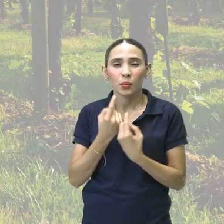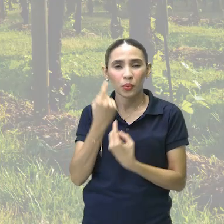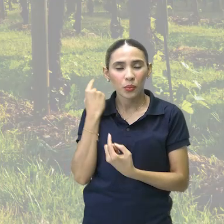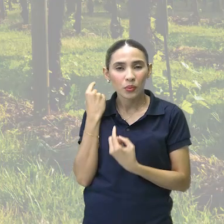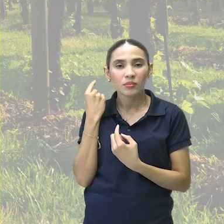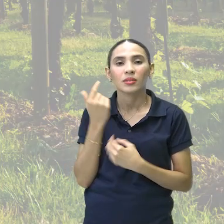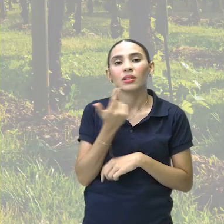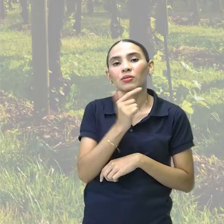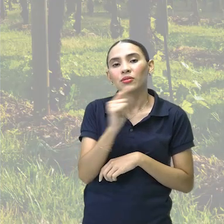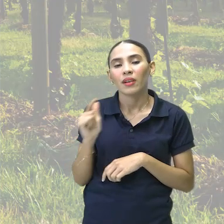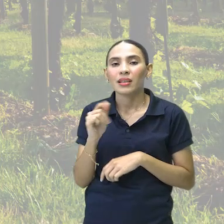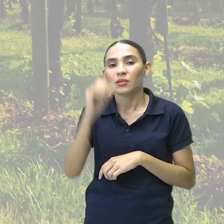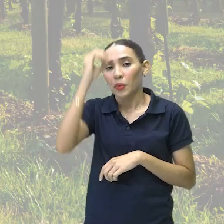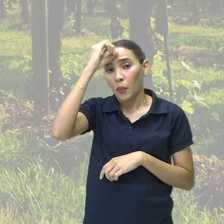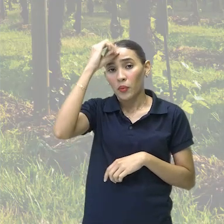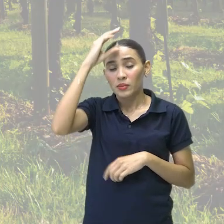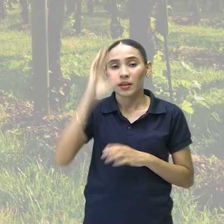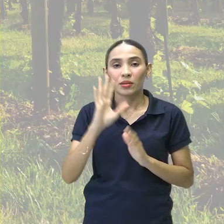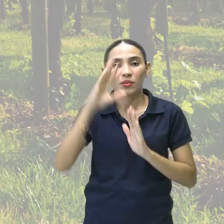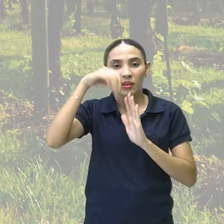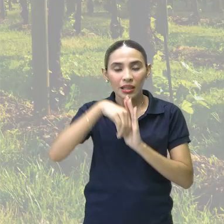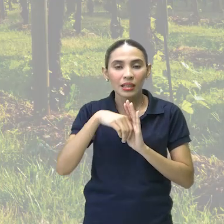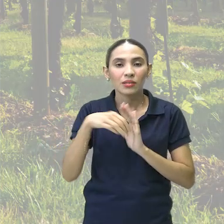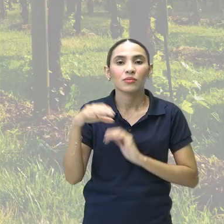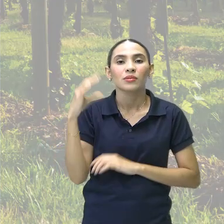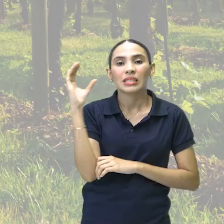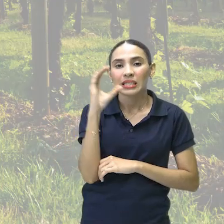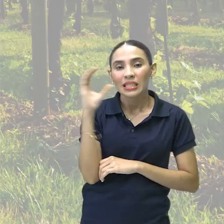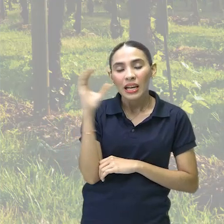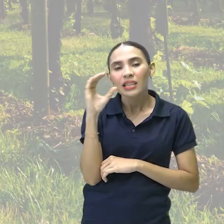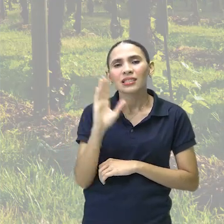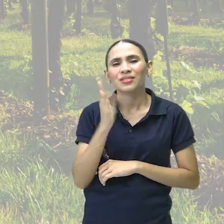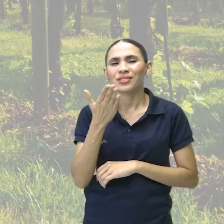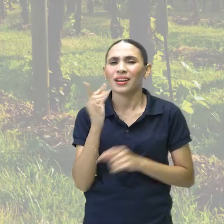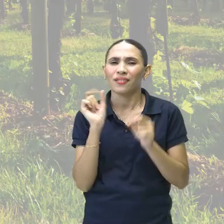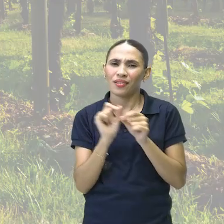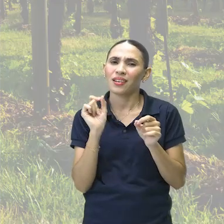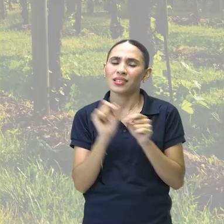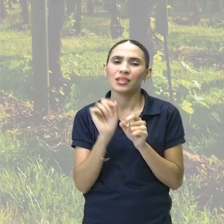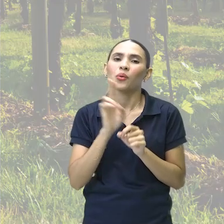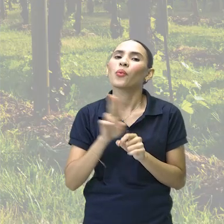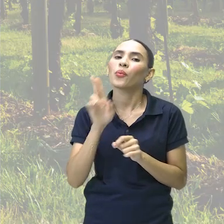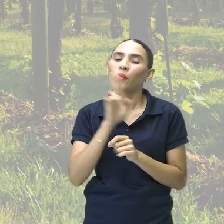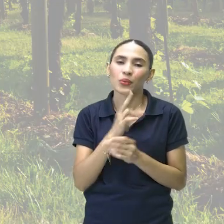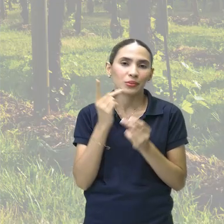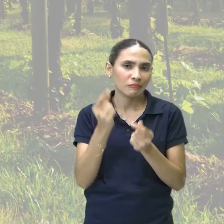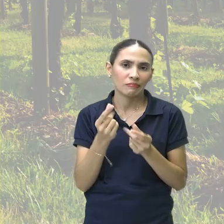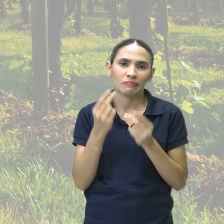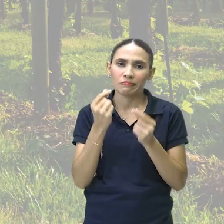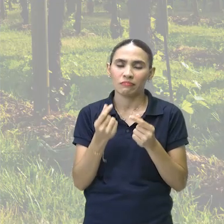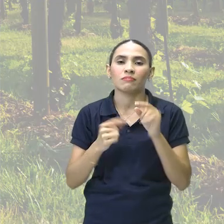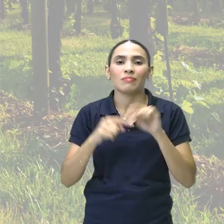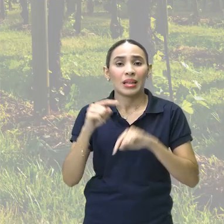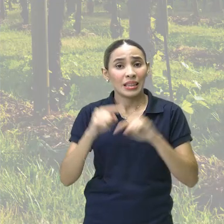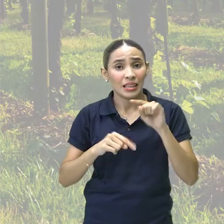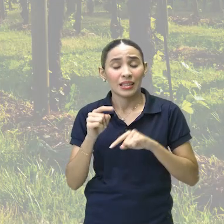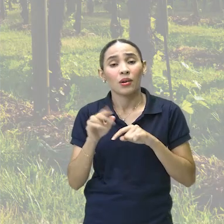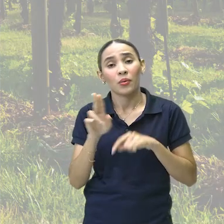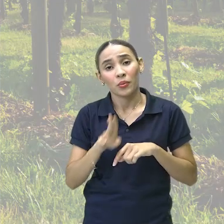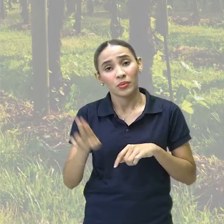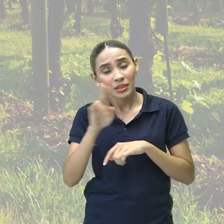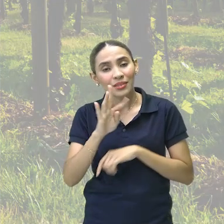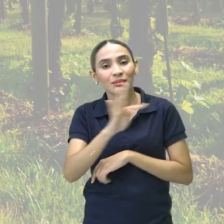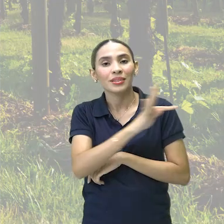antiguidade não tivesse conhecimento dentro dessas ciências, ele já fazia o uso de recursos, né,